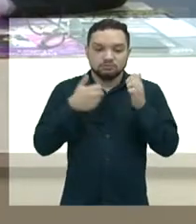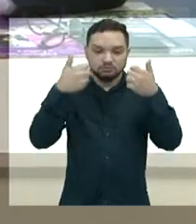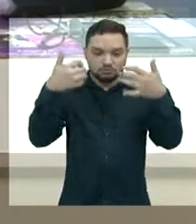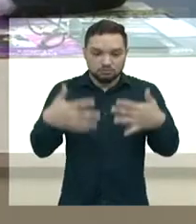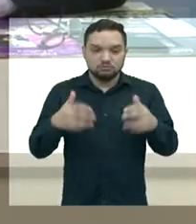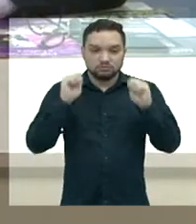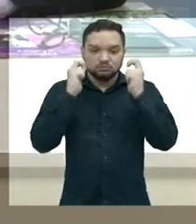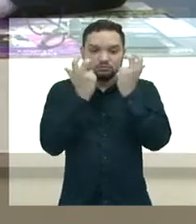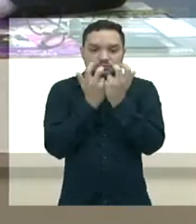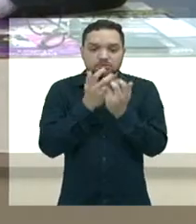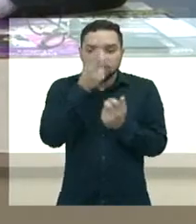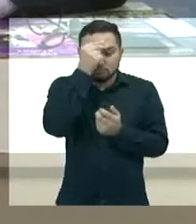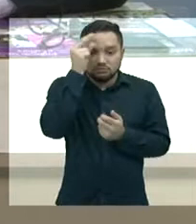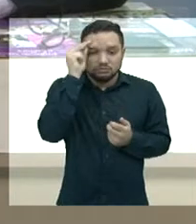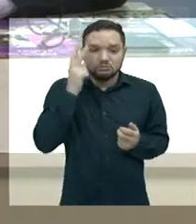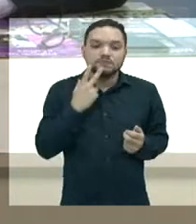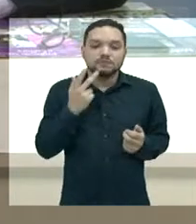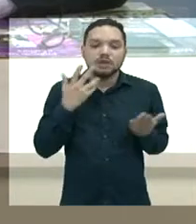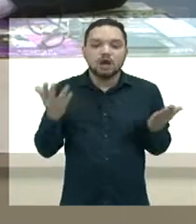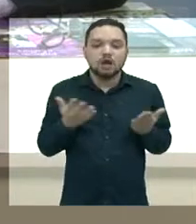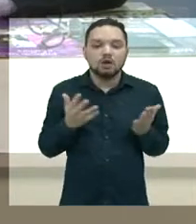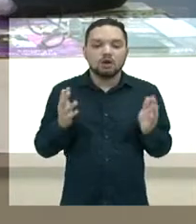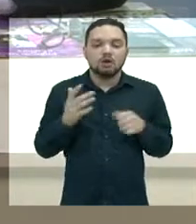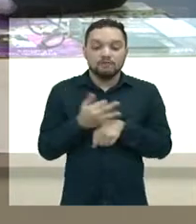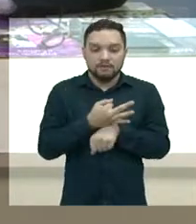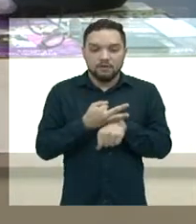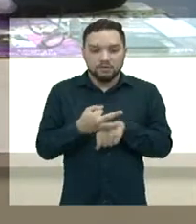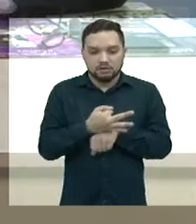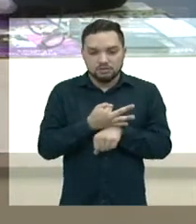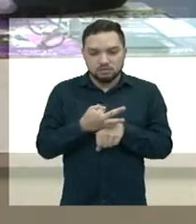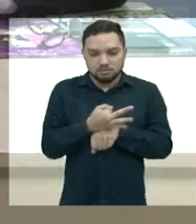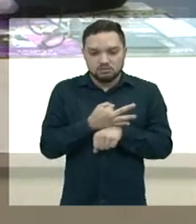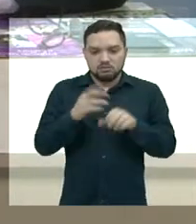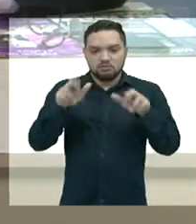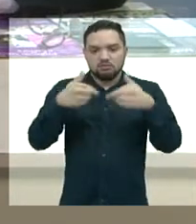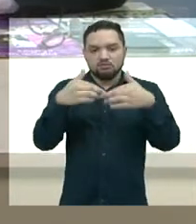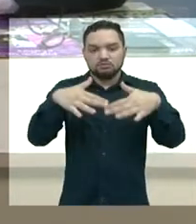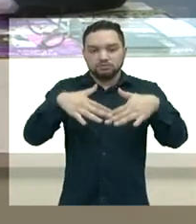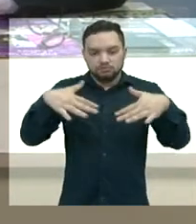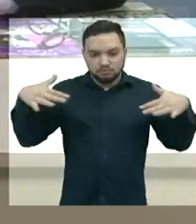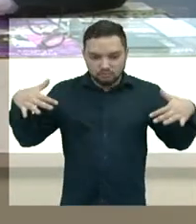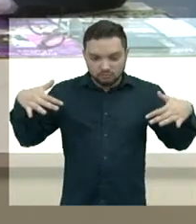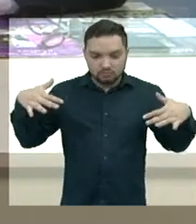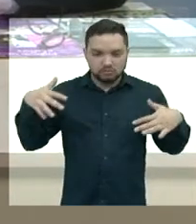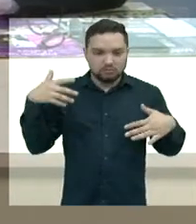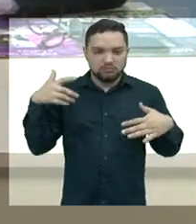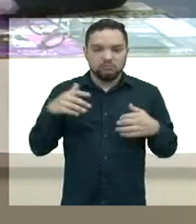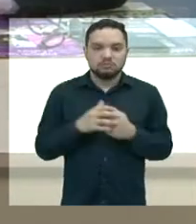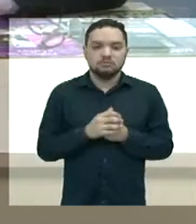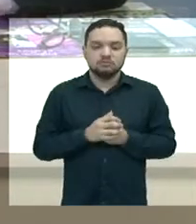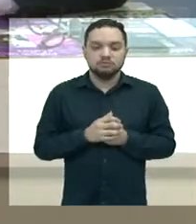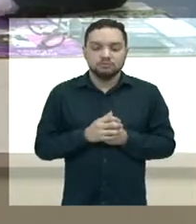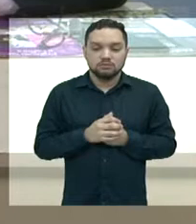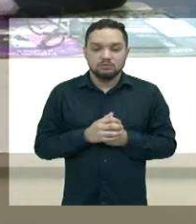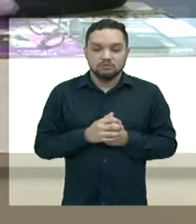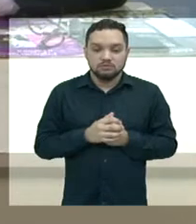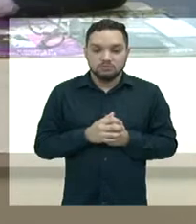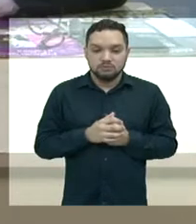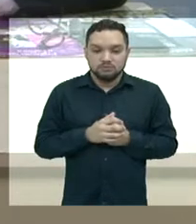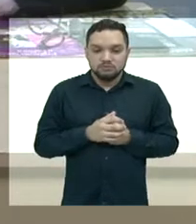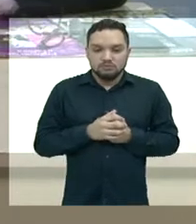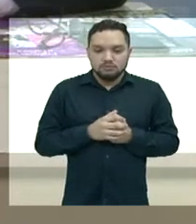Municipal de Fortaleza está de recesso, mas está de recesso do plenário, das sessões plenárias. E o que o vereador Joaquim